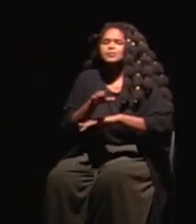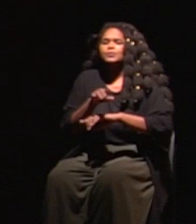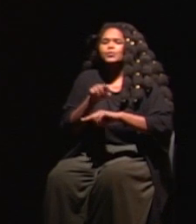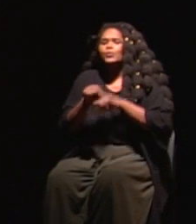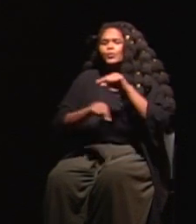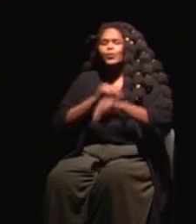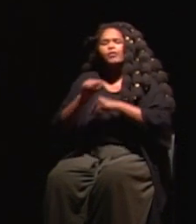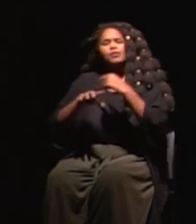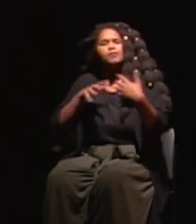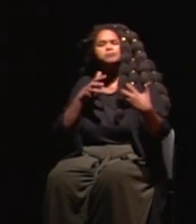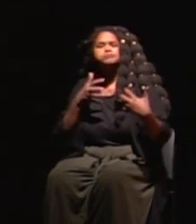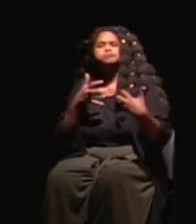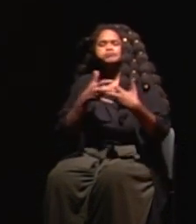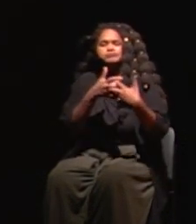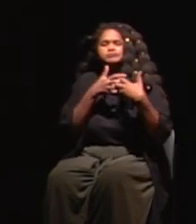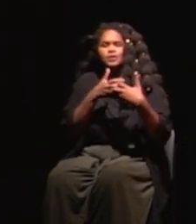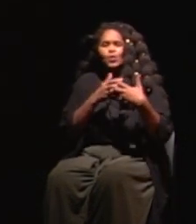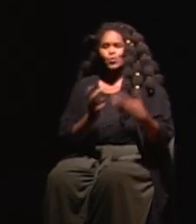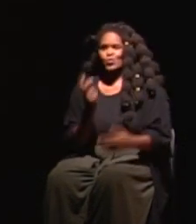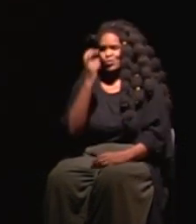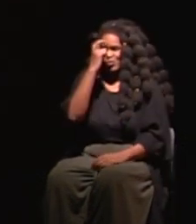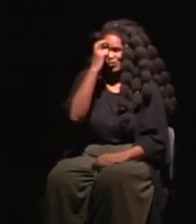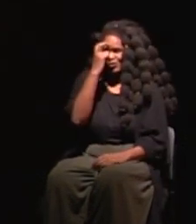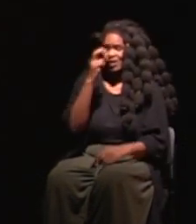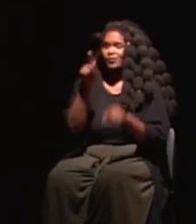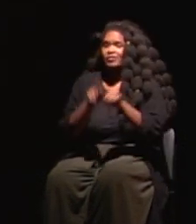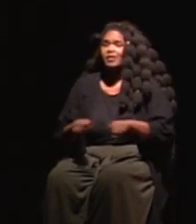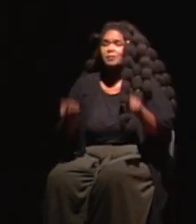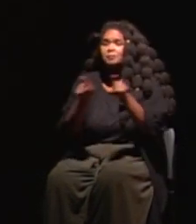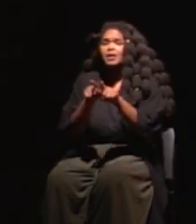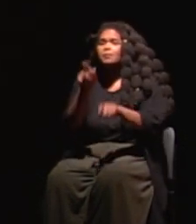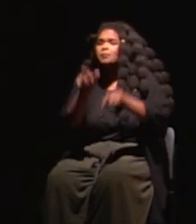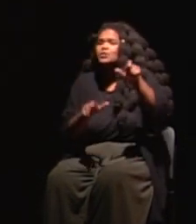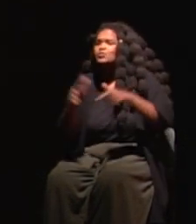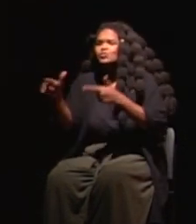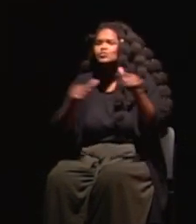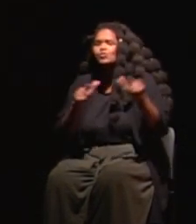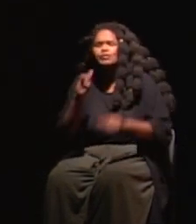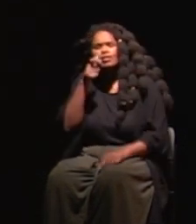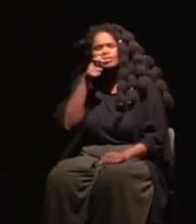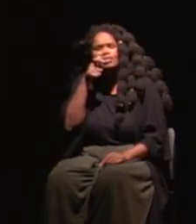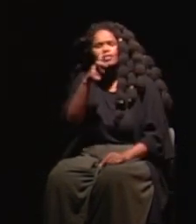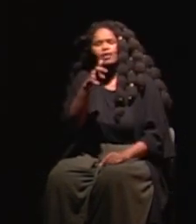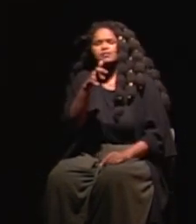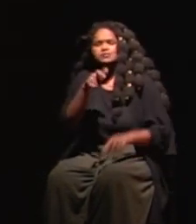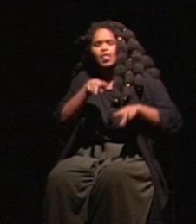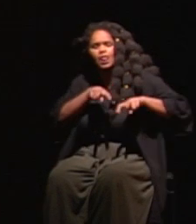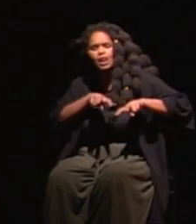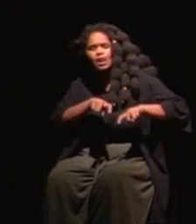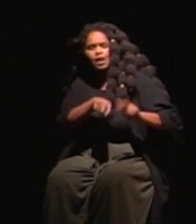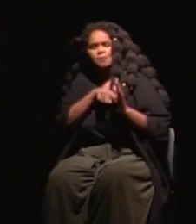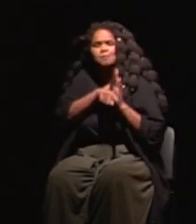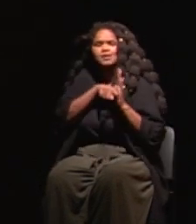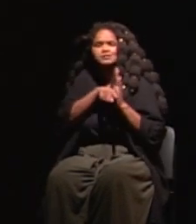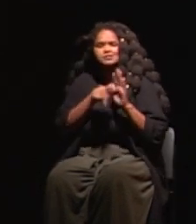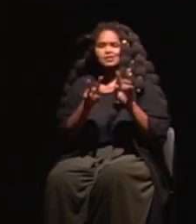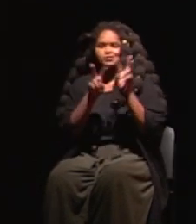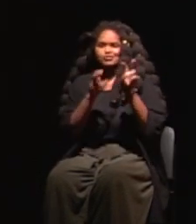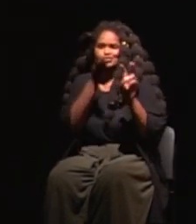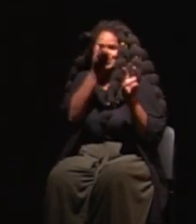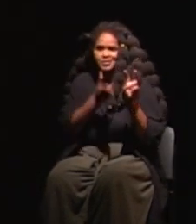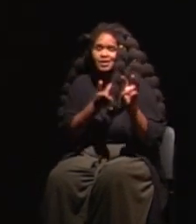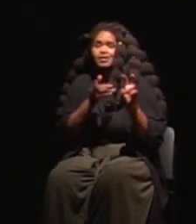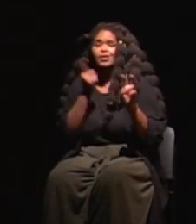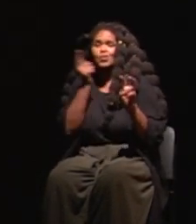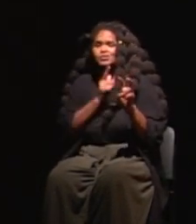sanguínea, né, cultural, e que outras pessoas agora passem a se interessar, né, a pesquisar, e que ela ganhe também